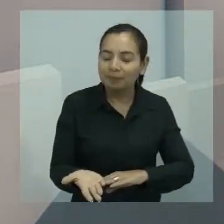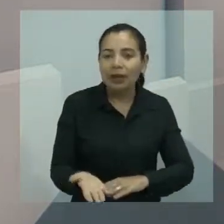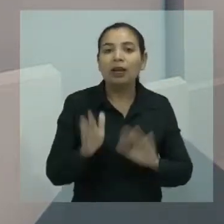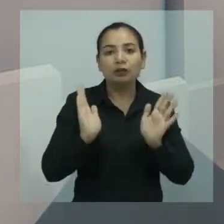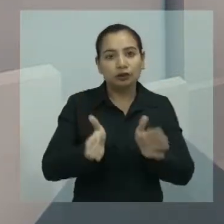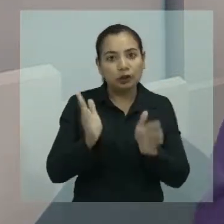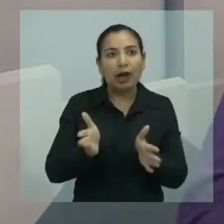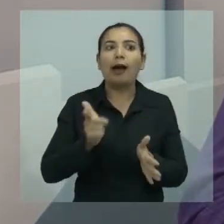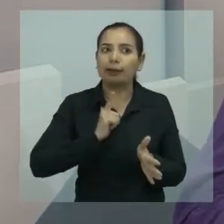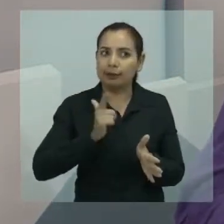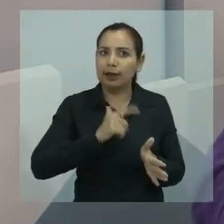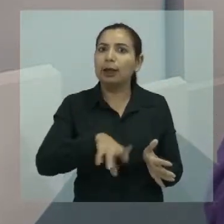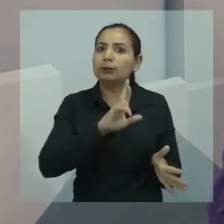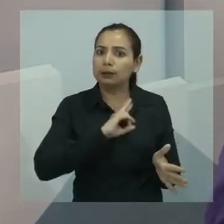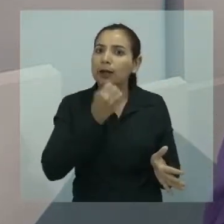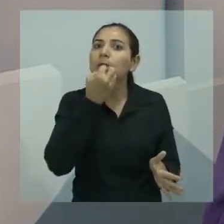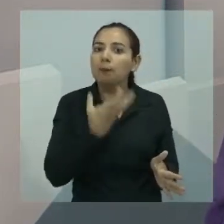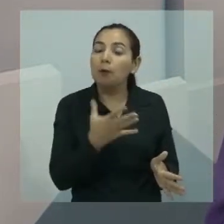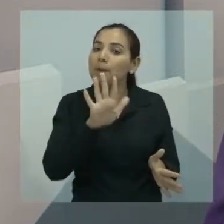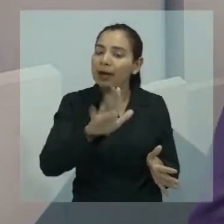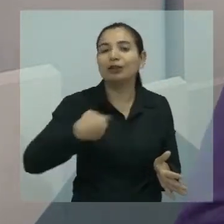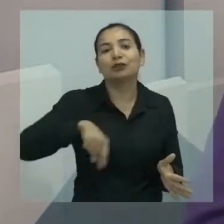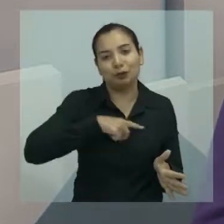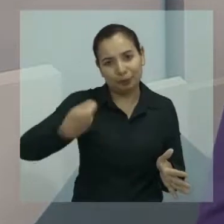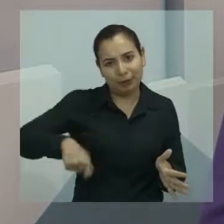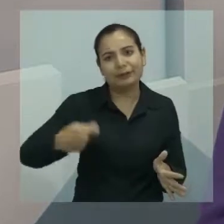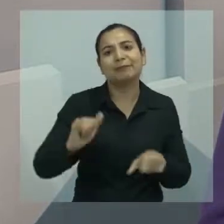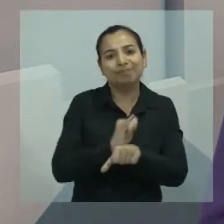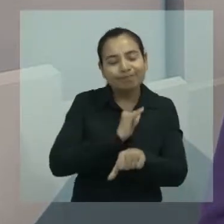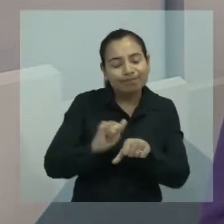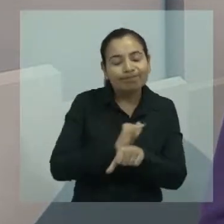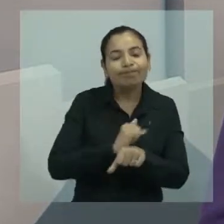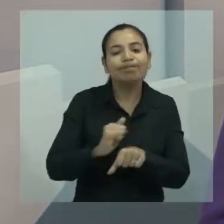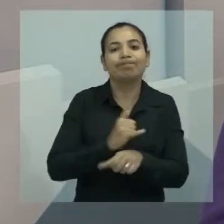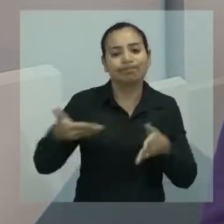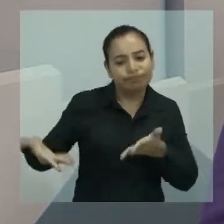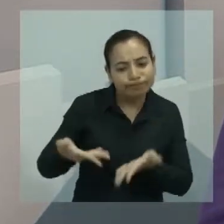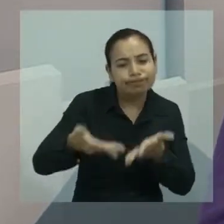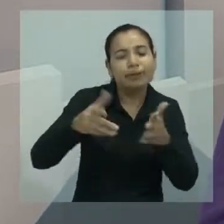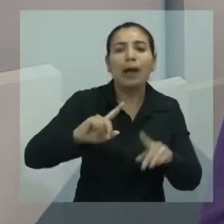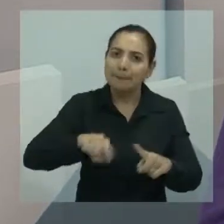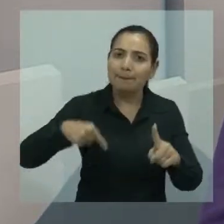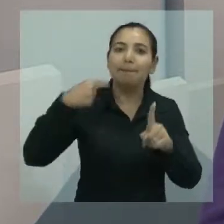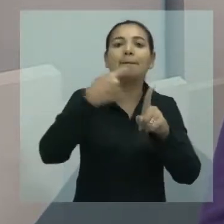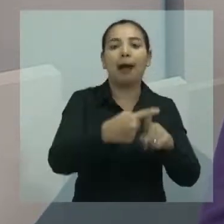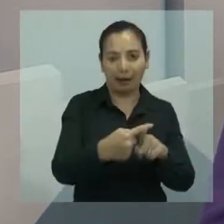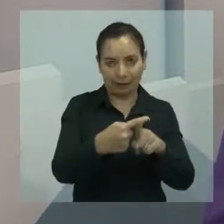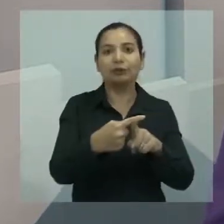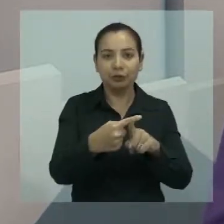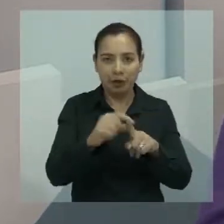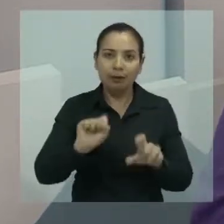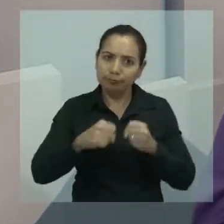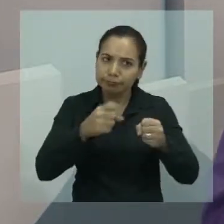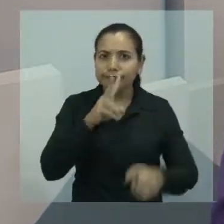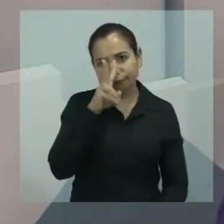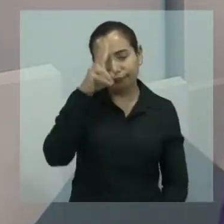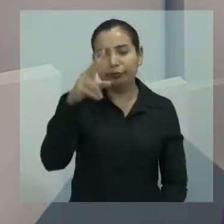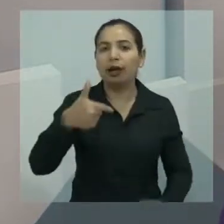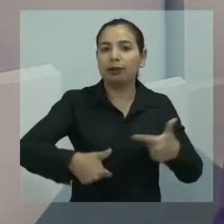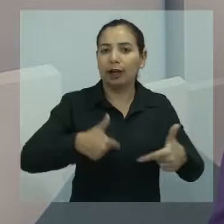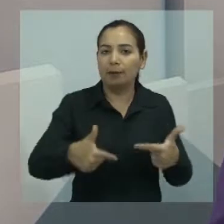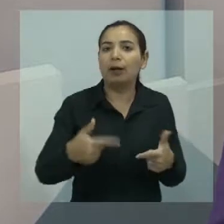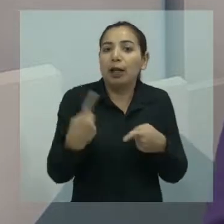uma ampliação da sua rede em tempo integral, já explica parte desses resultados, a gente precisa avançar ainda